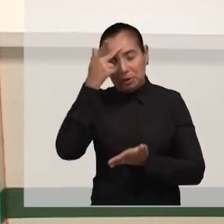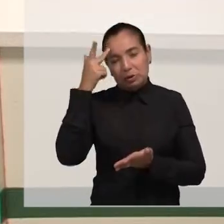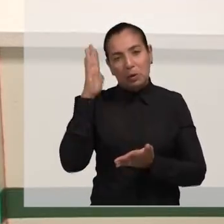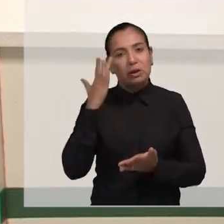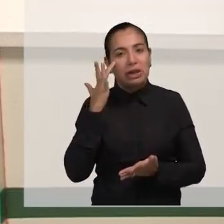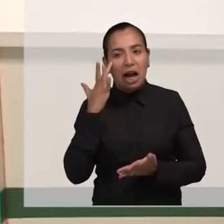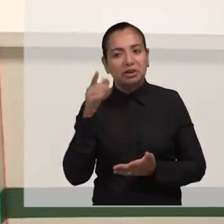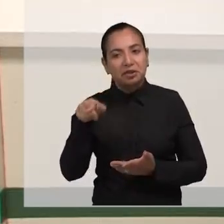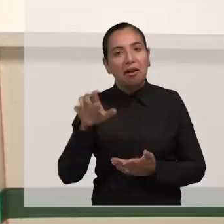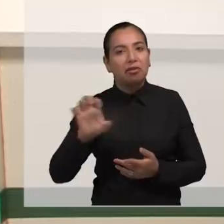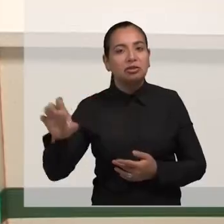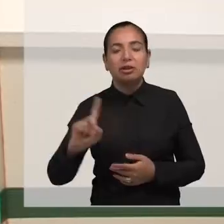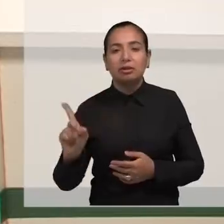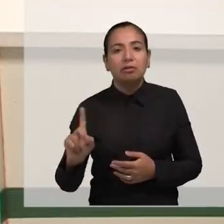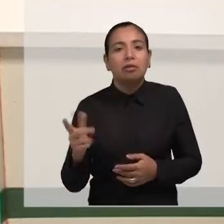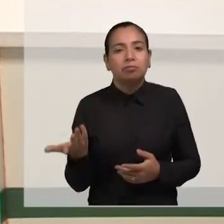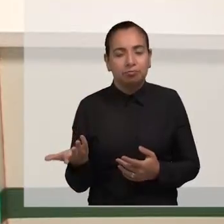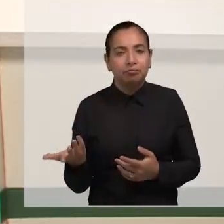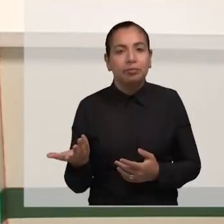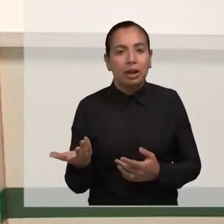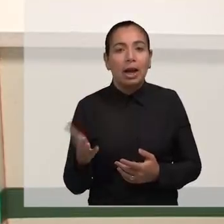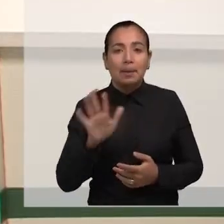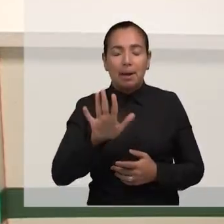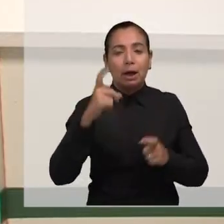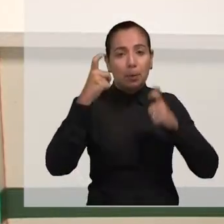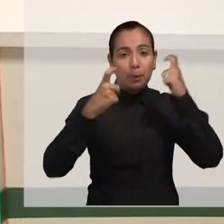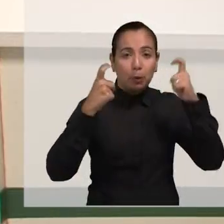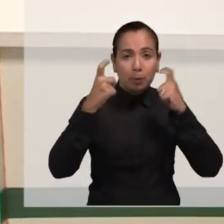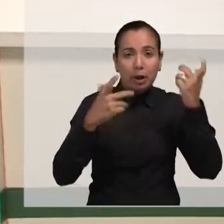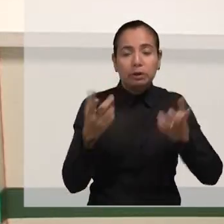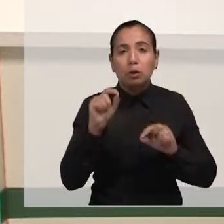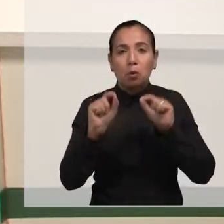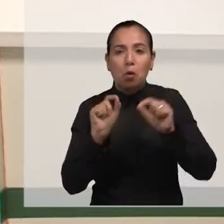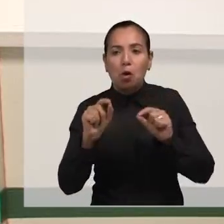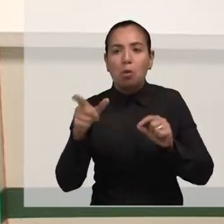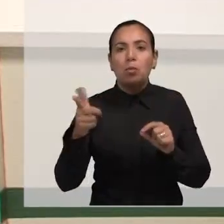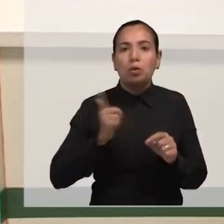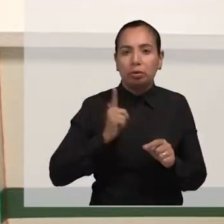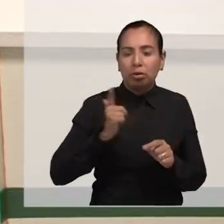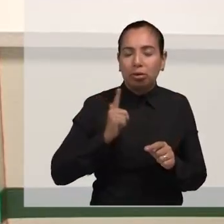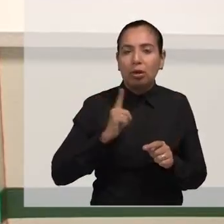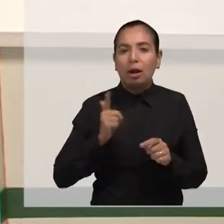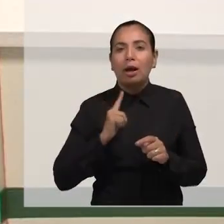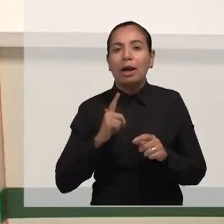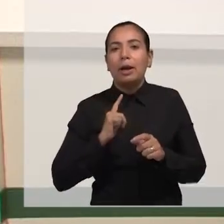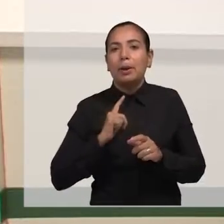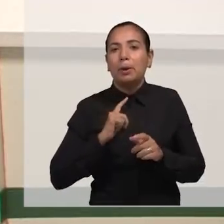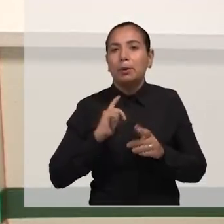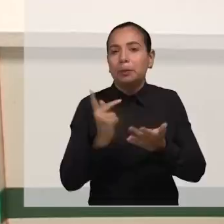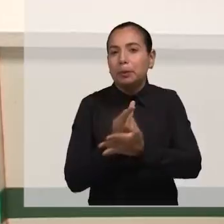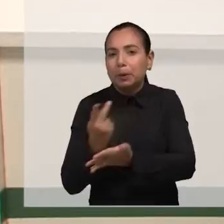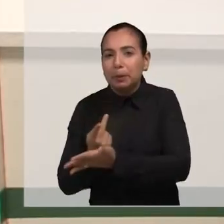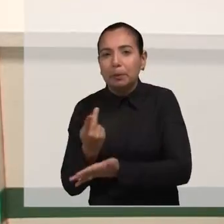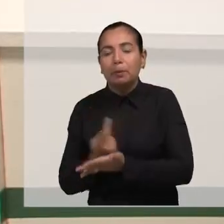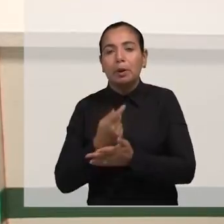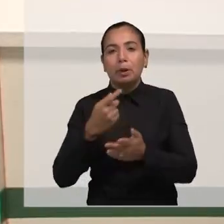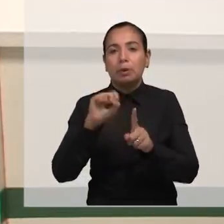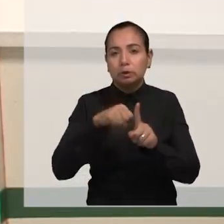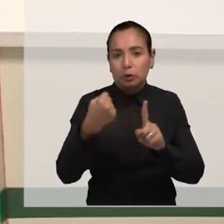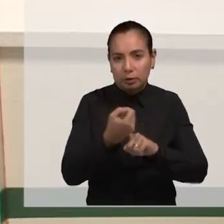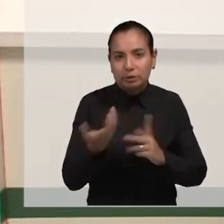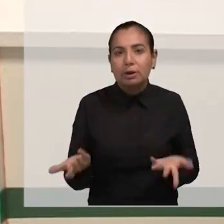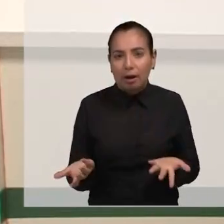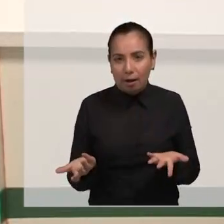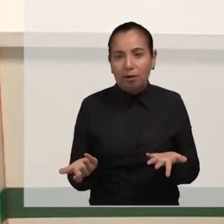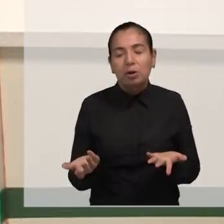na questão social, eu acho que a ela é de preocupação esquerda. com a questão social, ela é de esquerda. Não, Sim. e a história dela foi da esquerda. Não, foi por causa da história do Itaú, né?